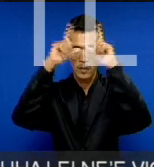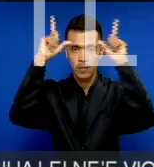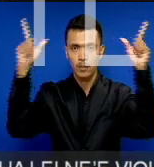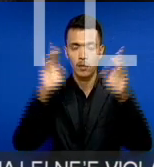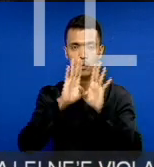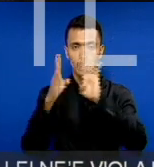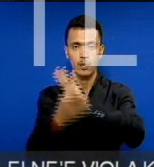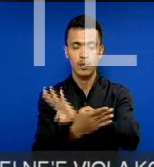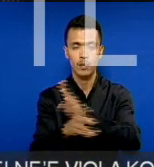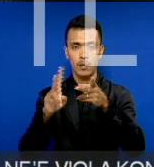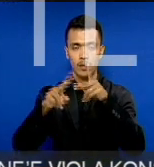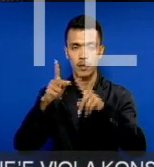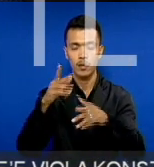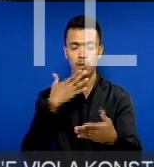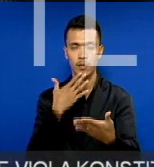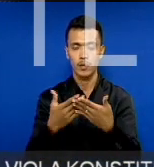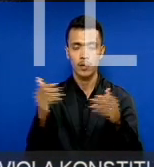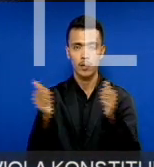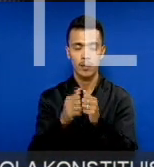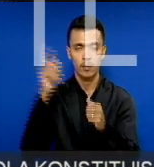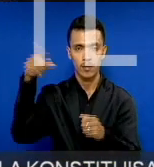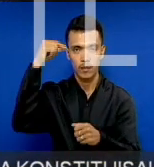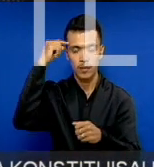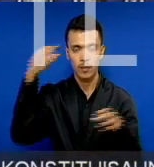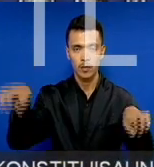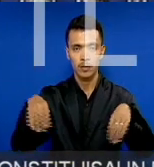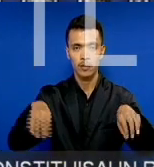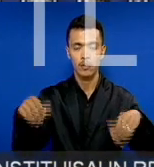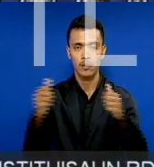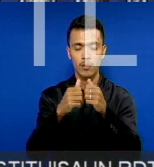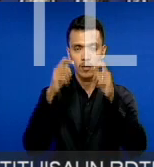parceiro dia com o governo, Rodbel Halo Investimento e Timor para futuro.